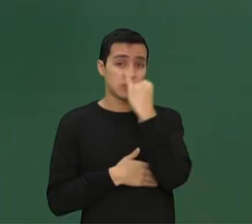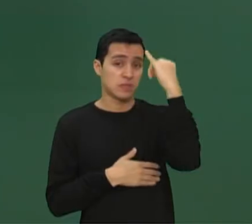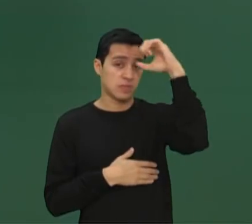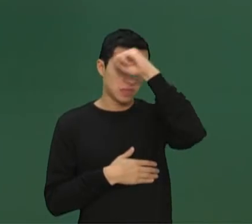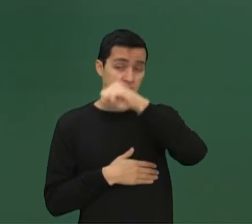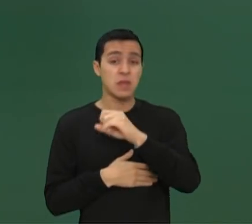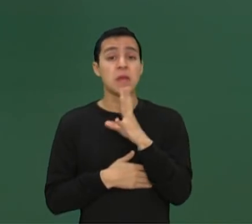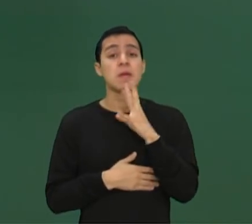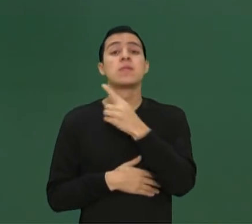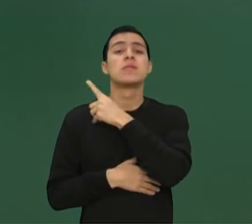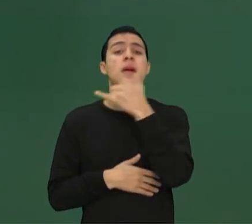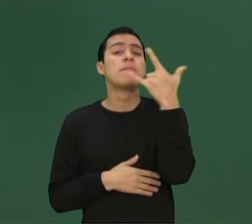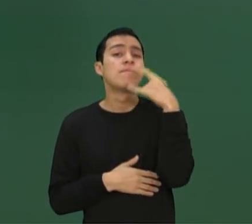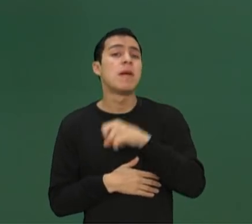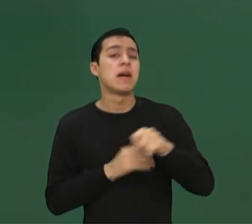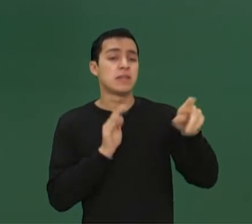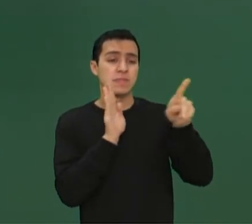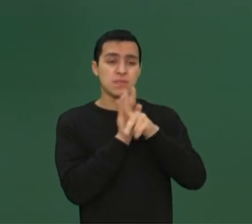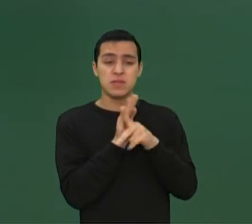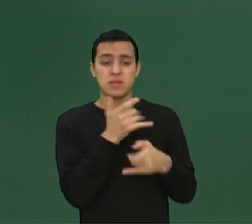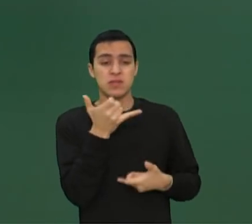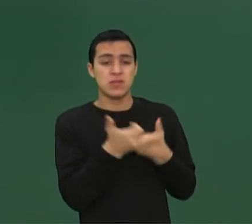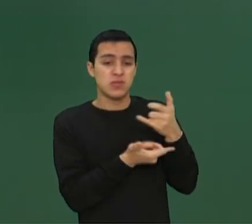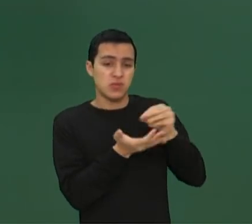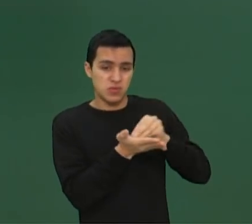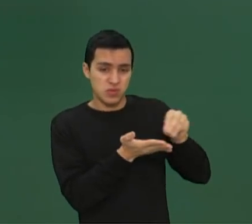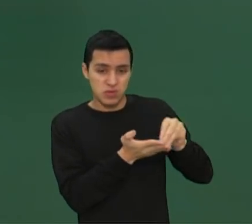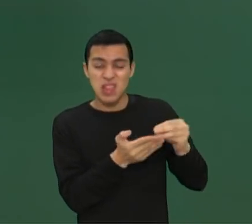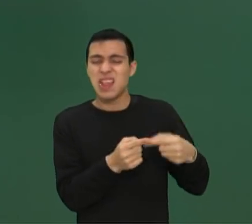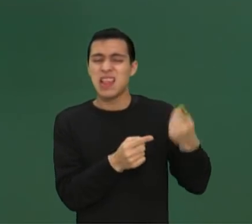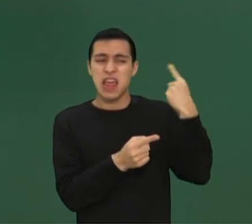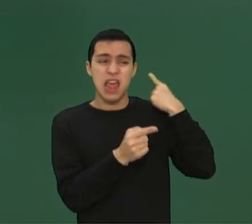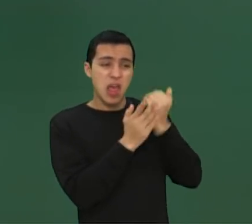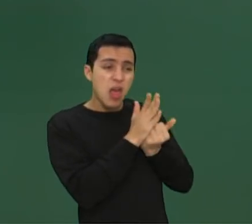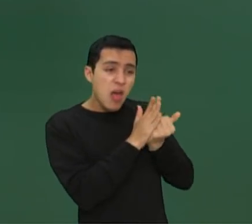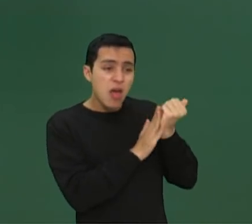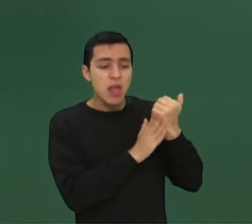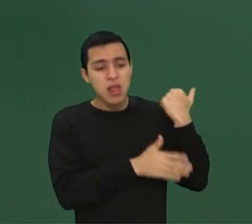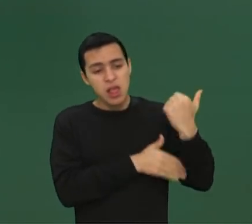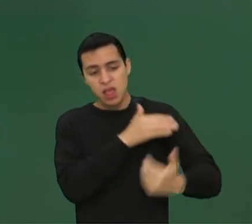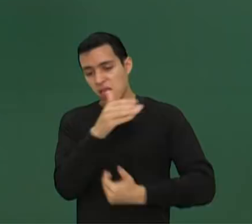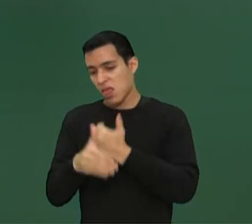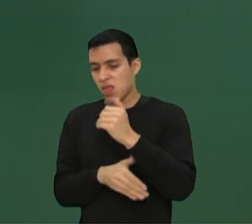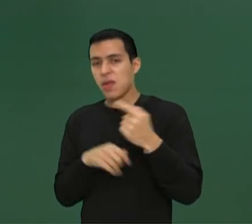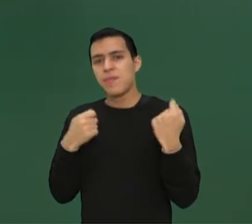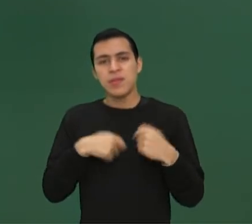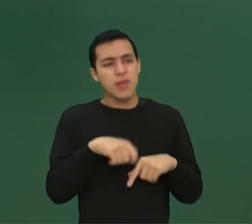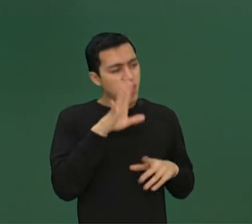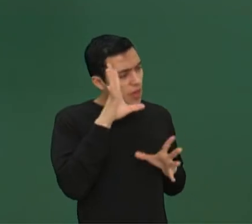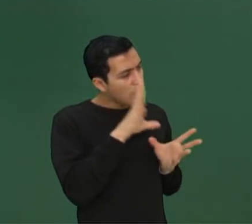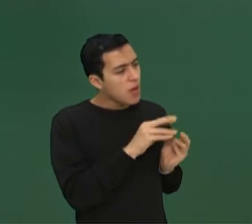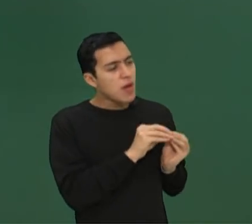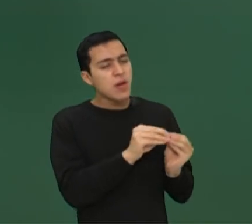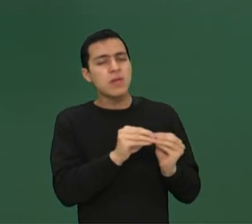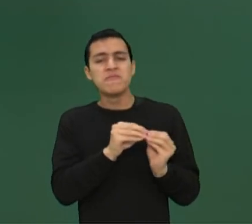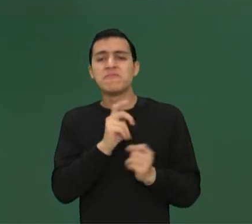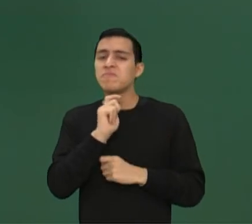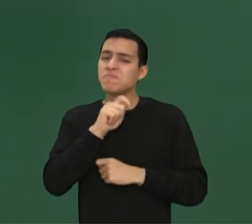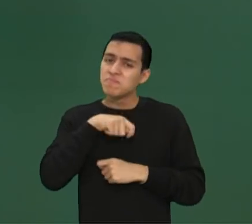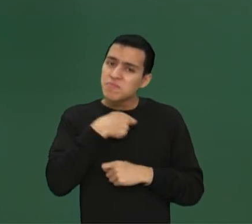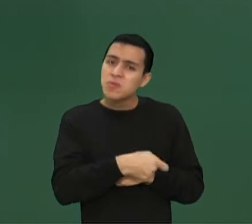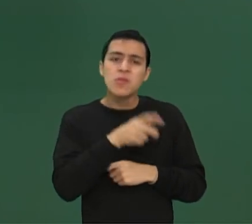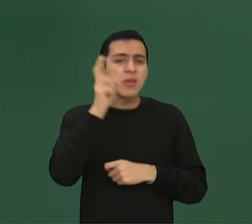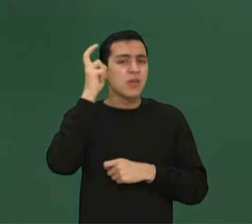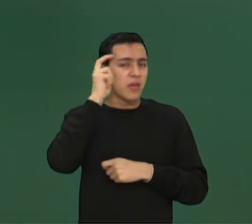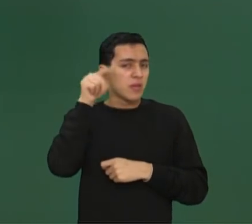ele é o pai dos jogos. Então, ele começou nele vários outros jogos. Então, a gente precisa entender, precisa conhecer um pouquinho da